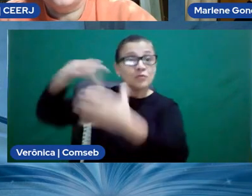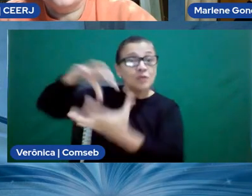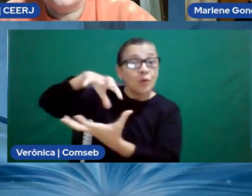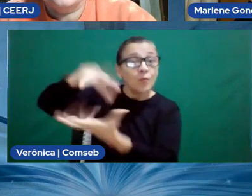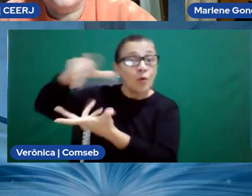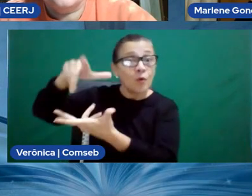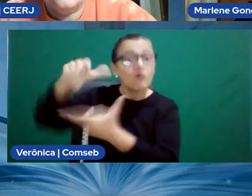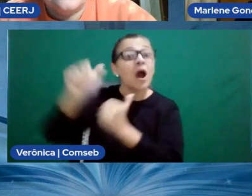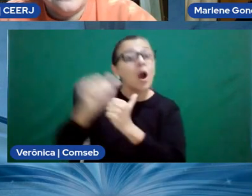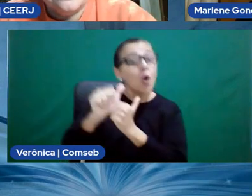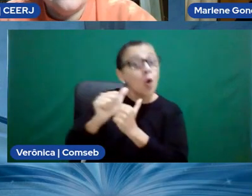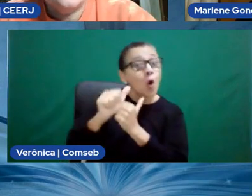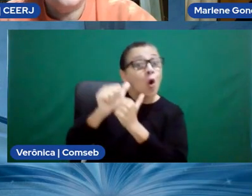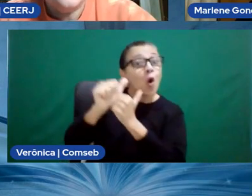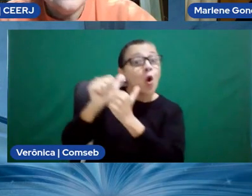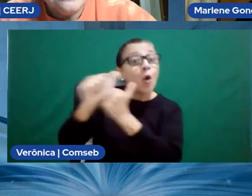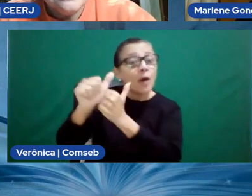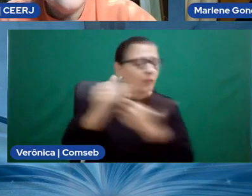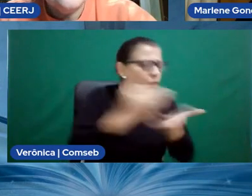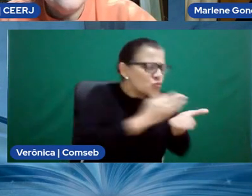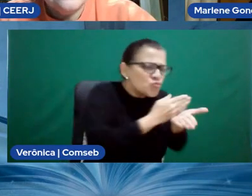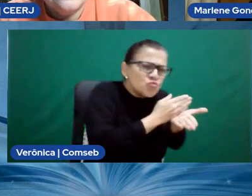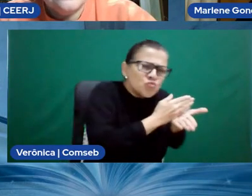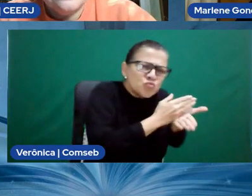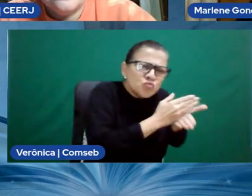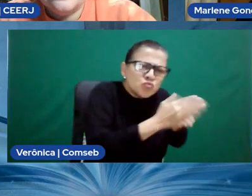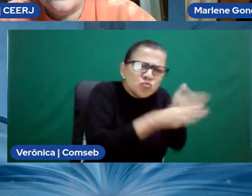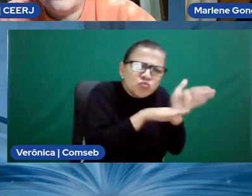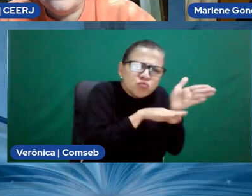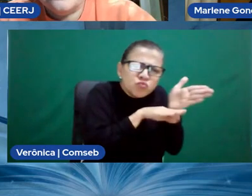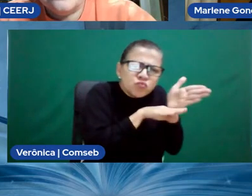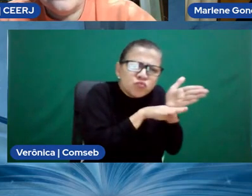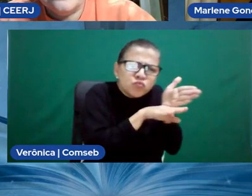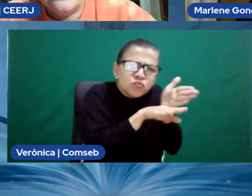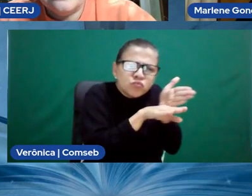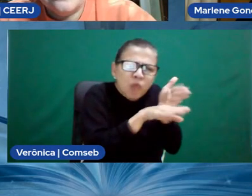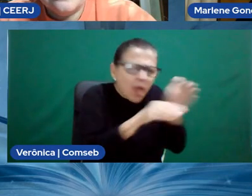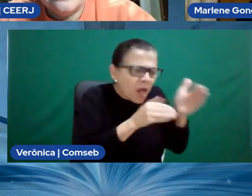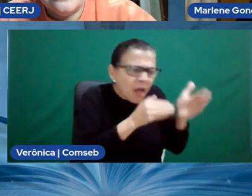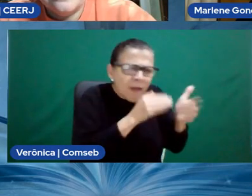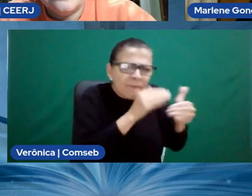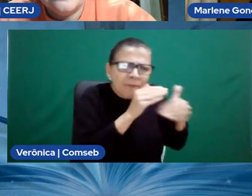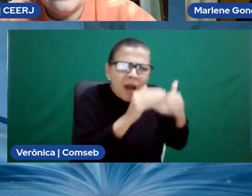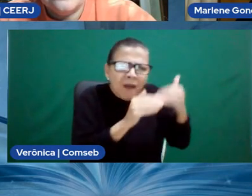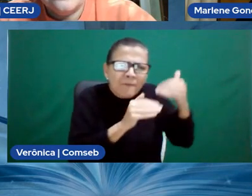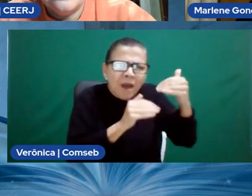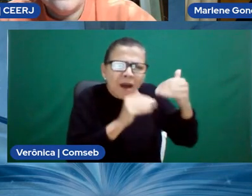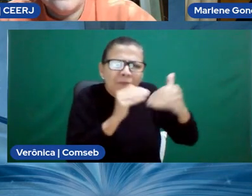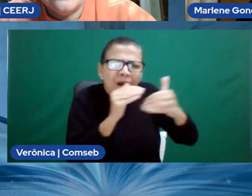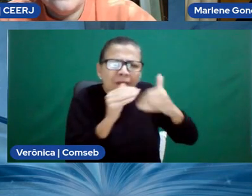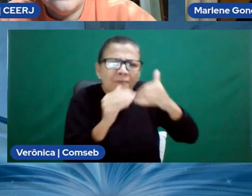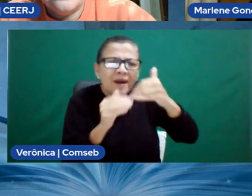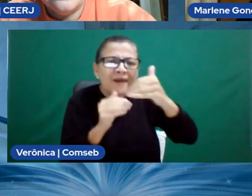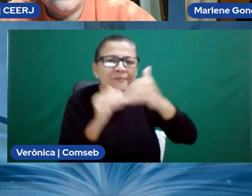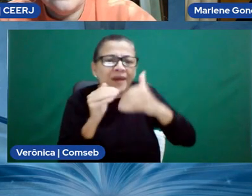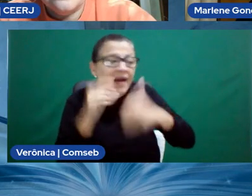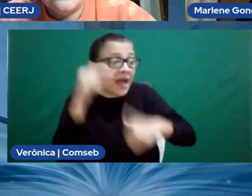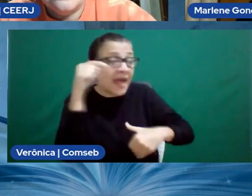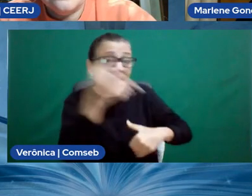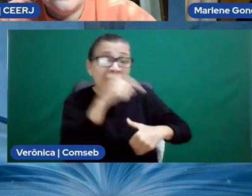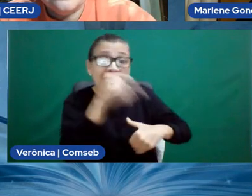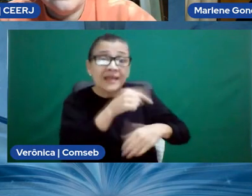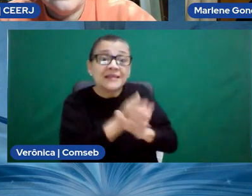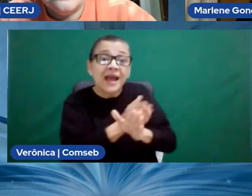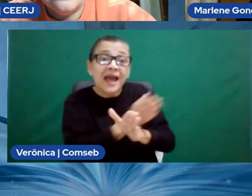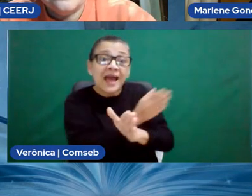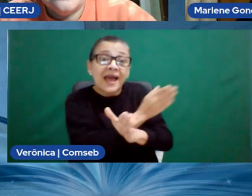isso, desde aquelas formas mais primitivas. São eles que nos orientam. Para eles, isso é como se fosse